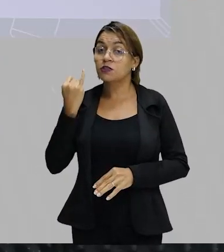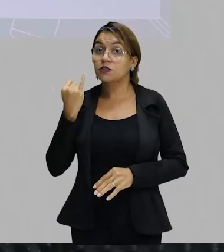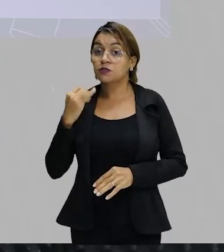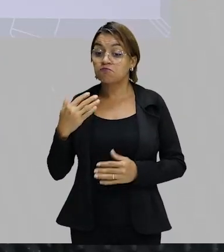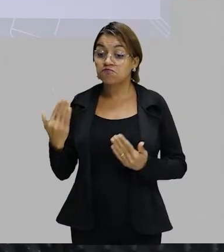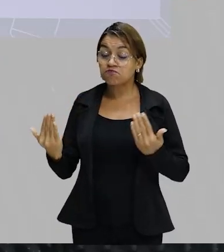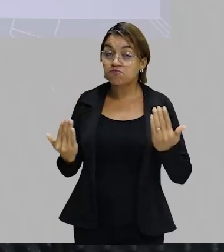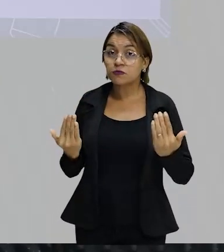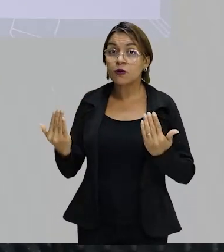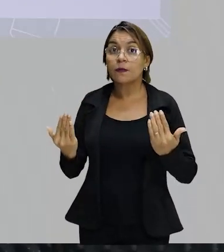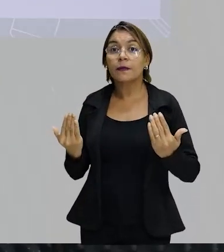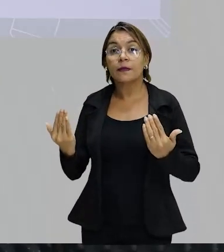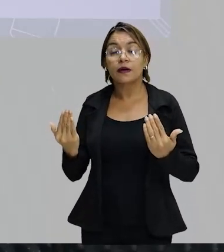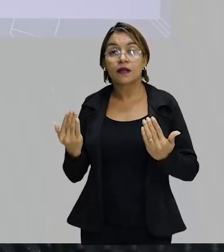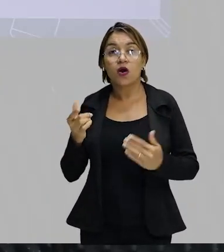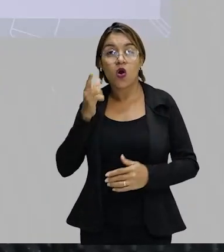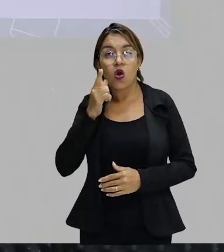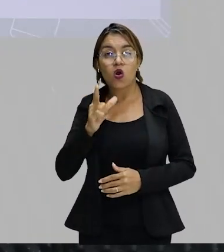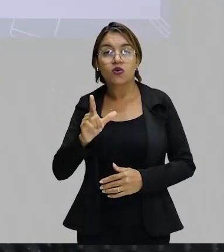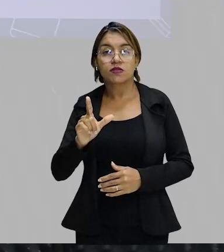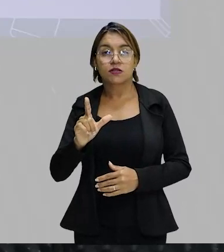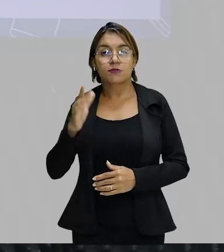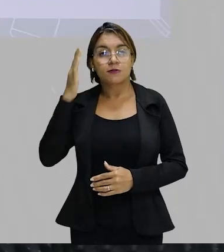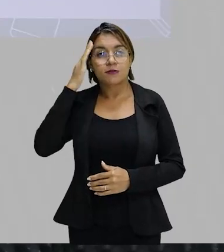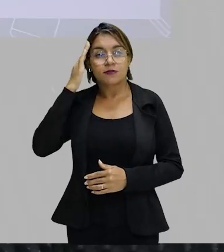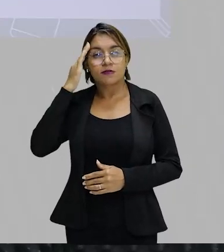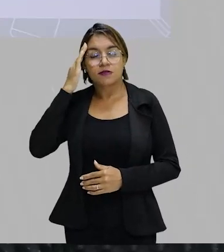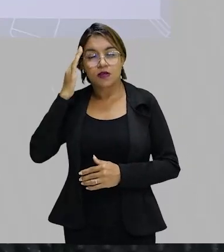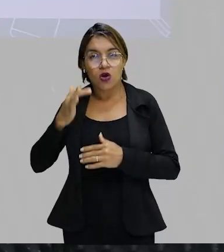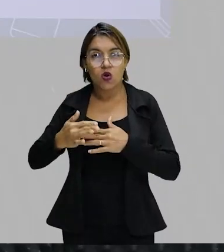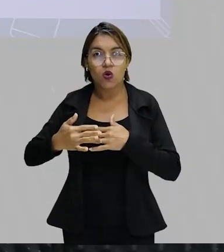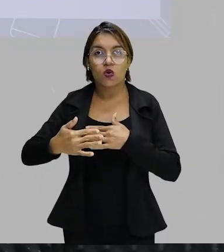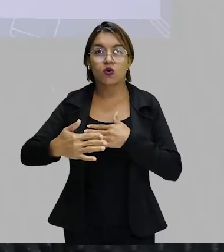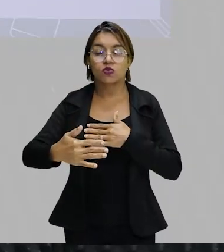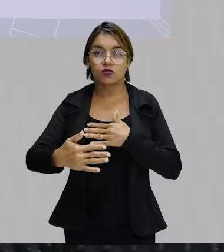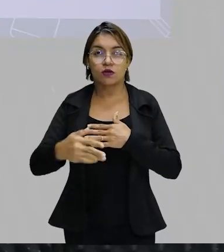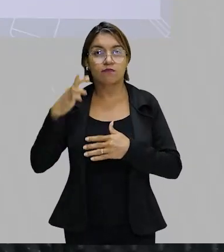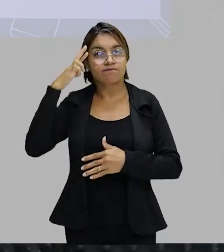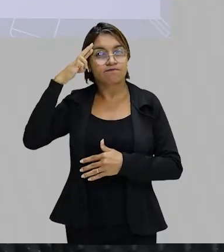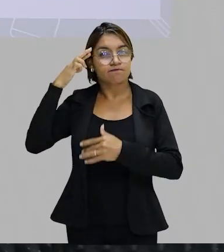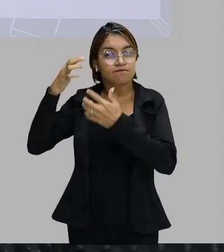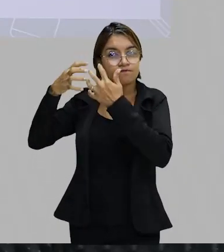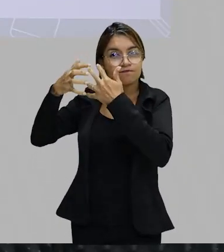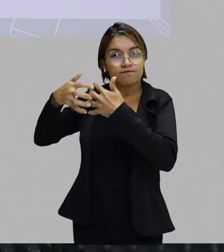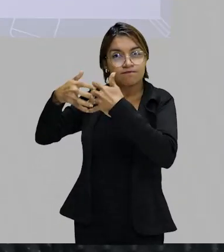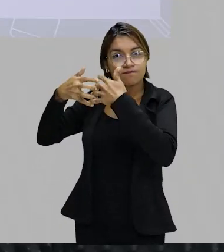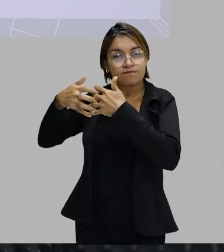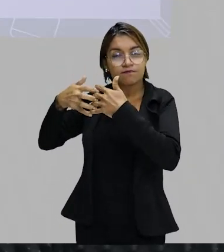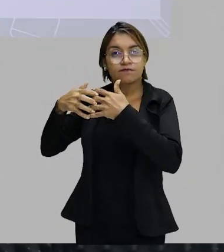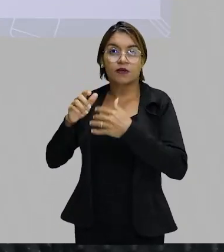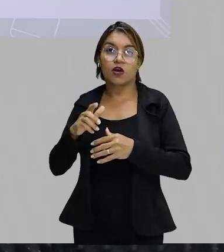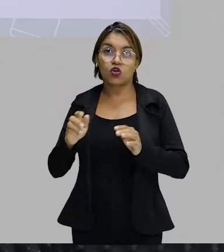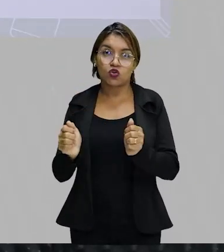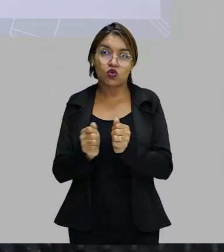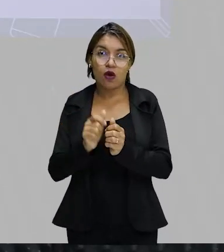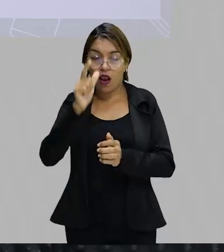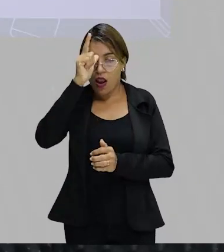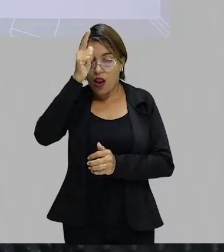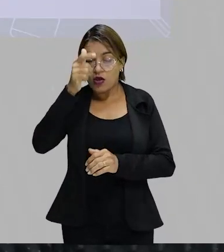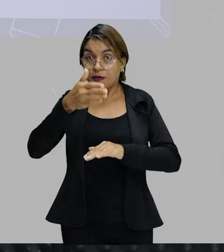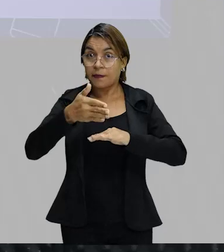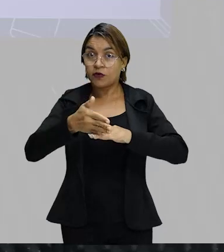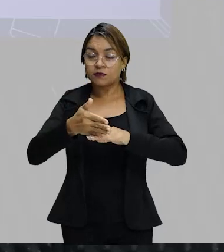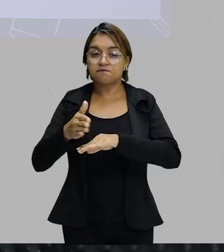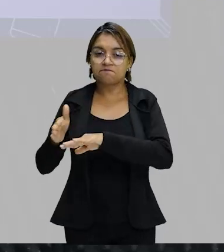bom? Para que a gente possa conseguir aqui continuar os nossos raciocínios a partir da lógica moderna. Nós